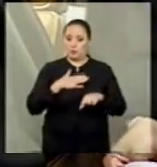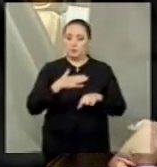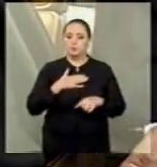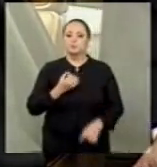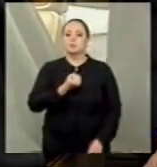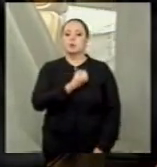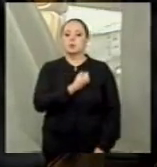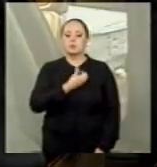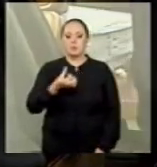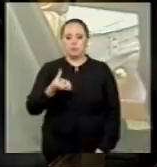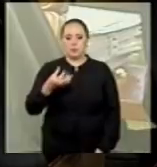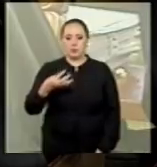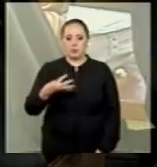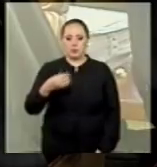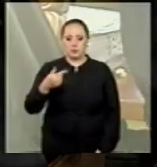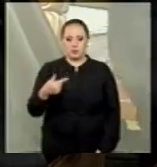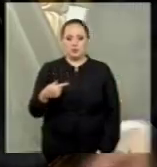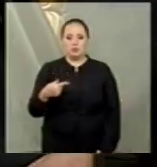número 647.